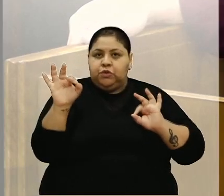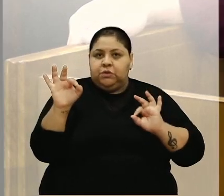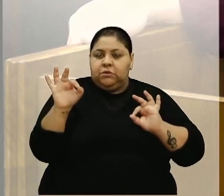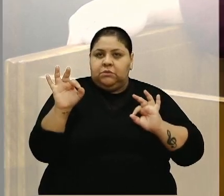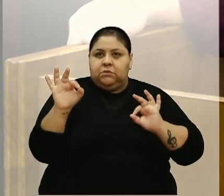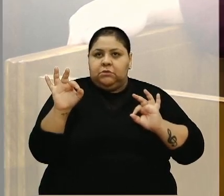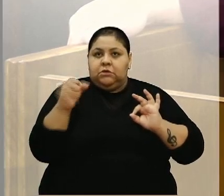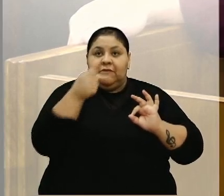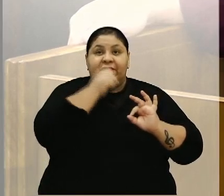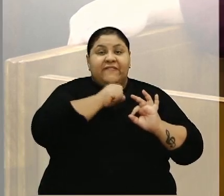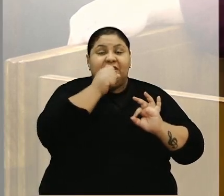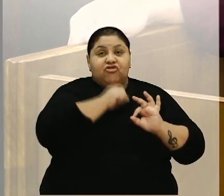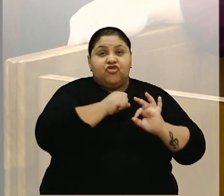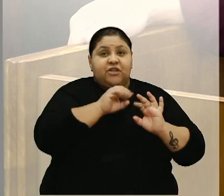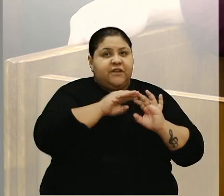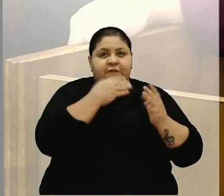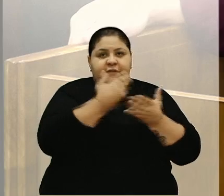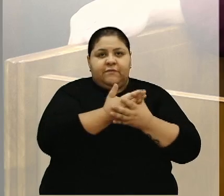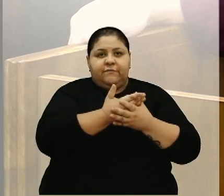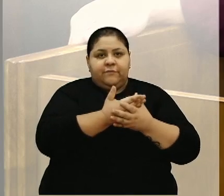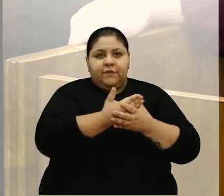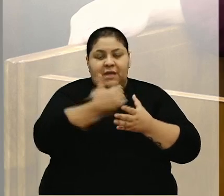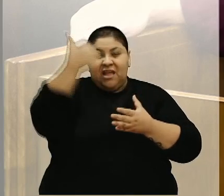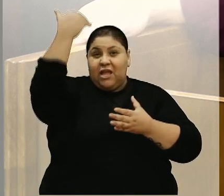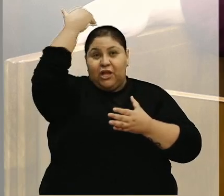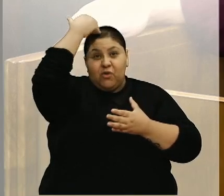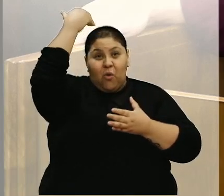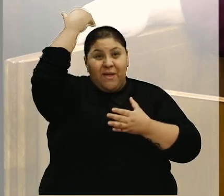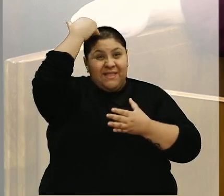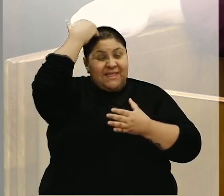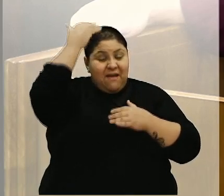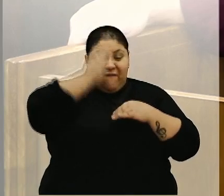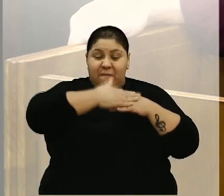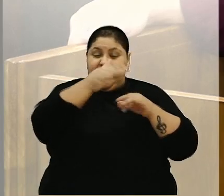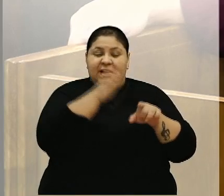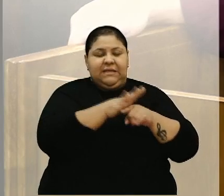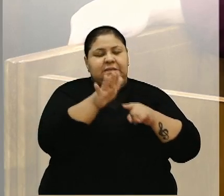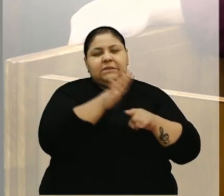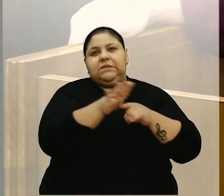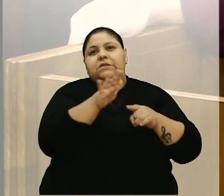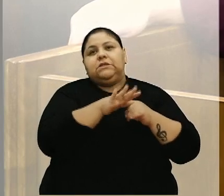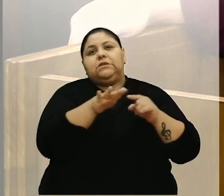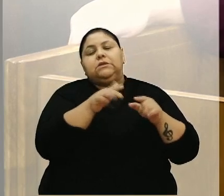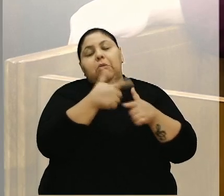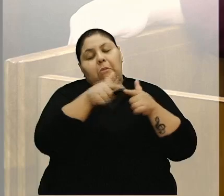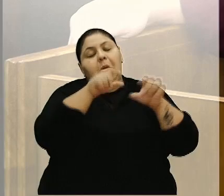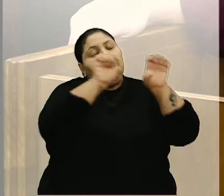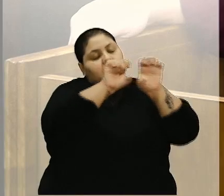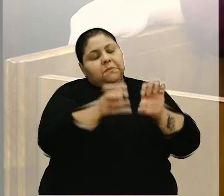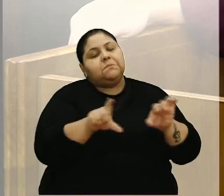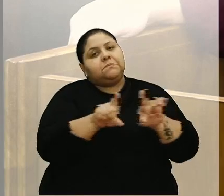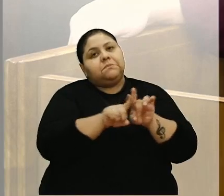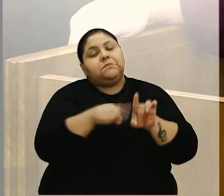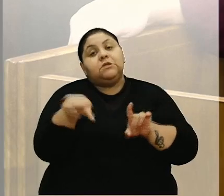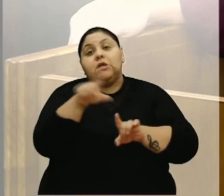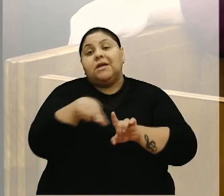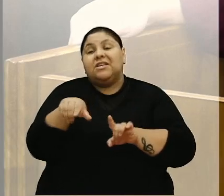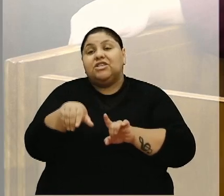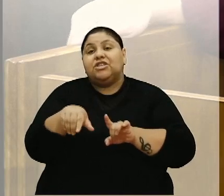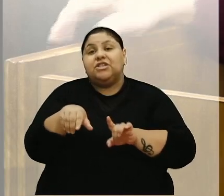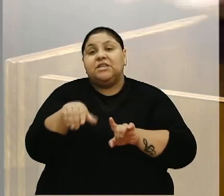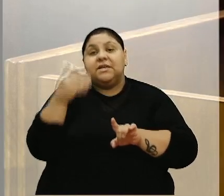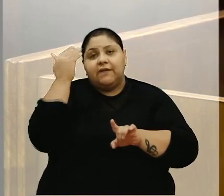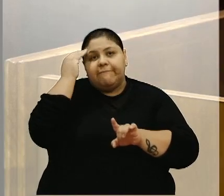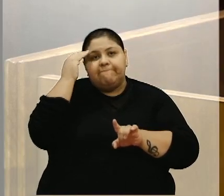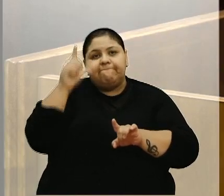a antiga escola, que não suportava mais a demanda e também já estava com problemas estruturais, a gente entendeu que nós tínhamos